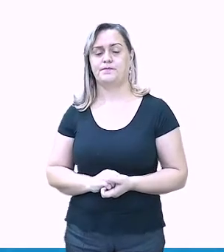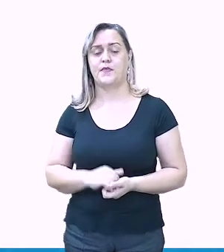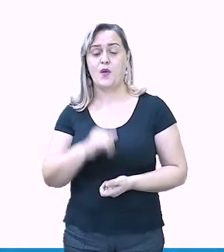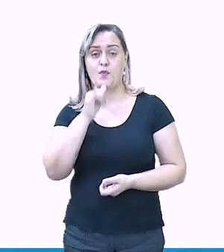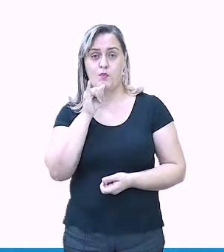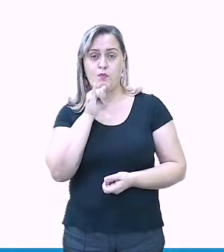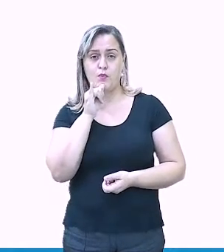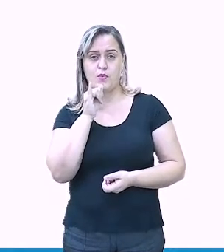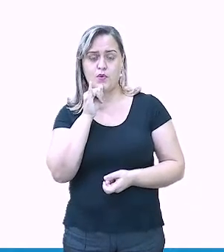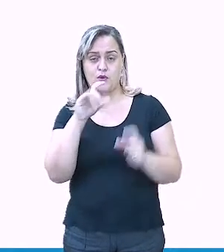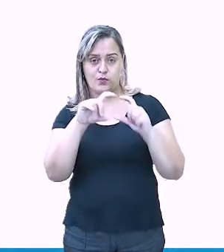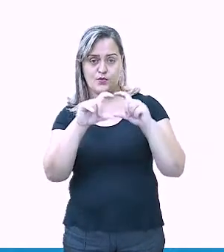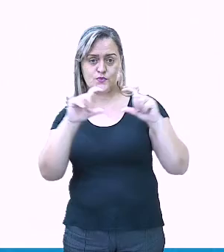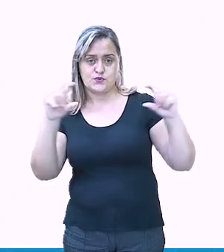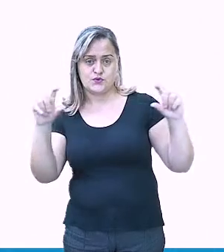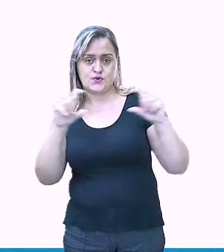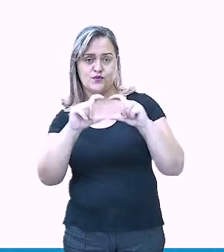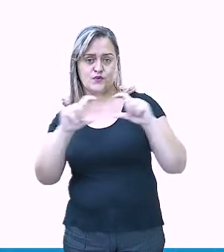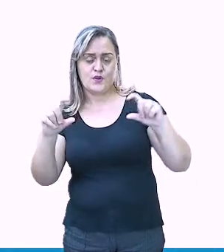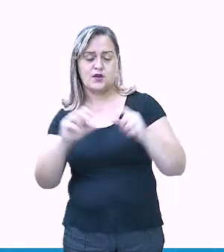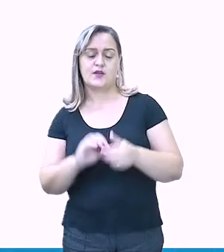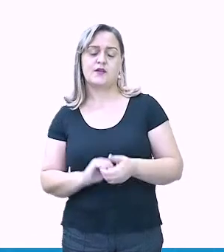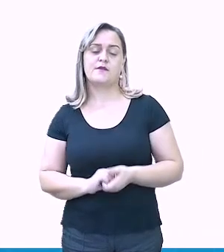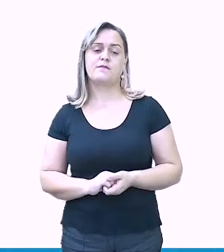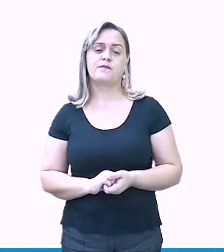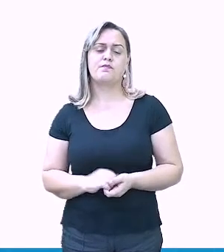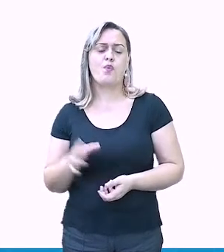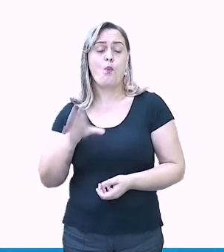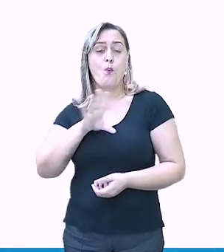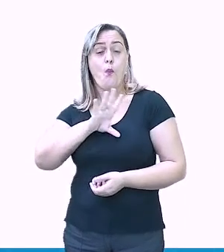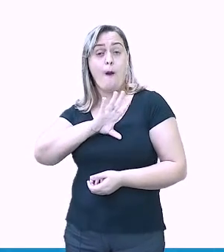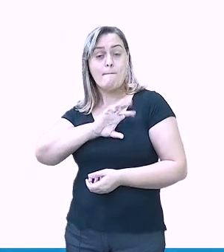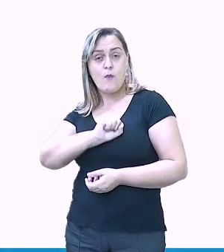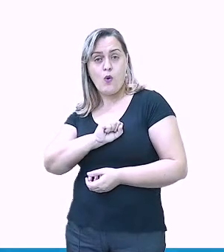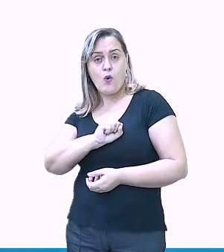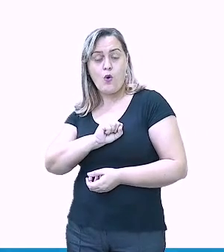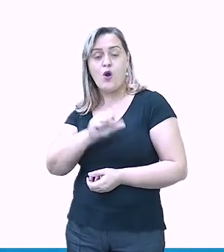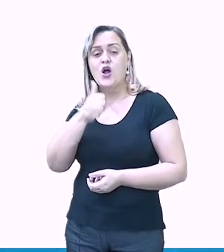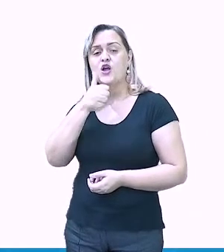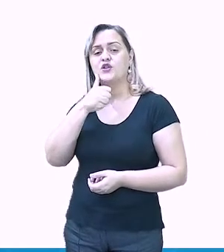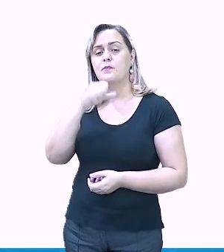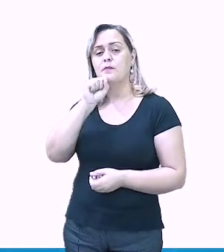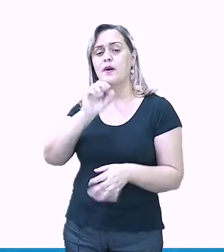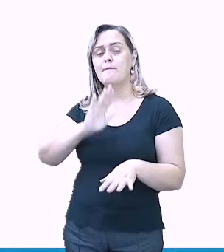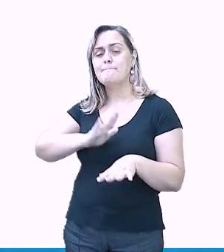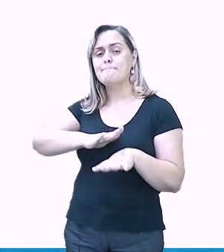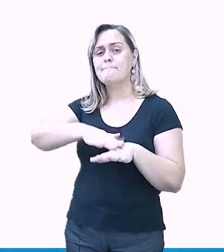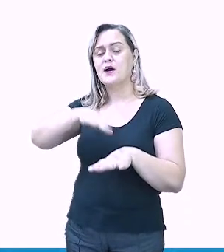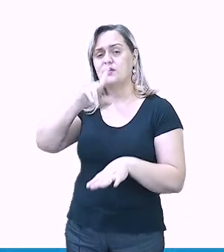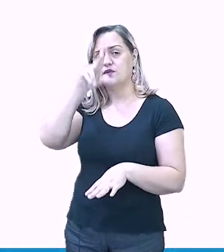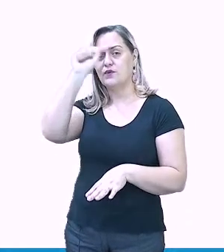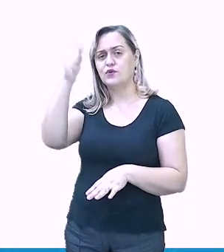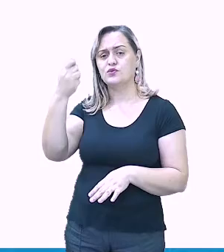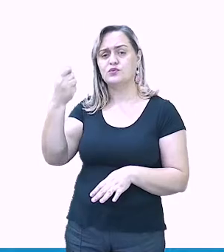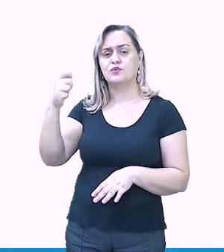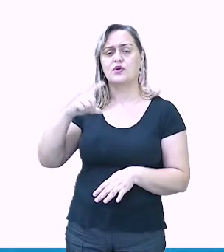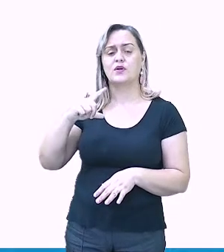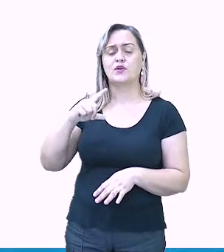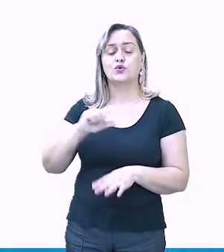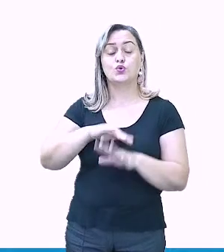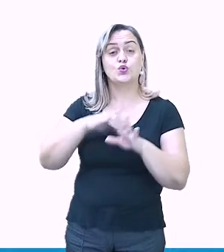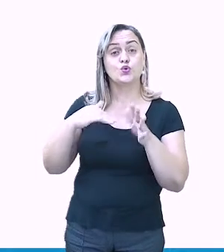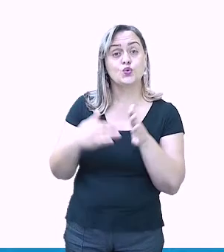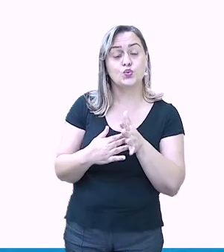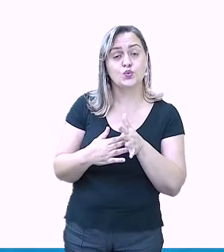né, que a gente está usando desde o início da aula. O amor de mãe é mais forte de todos. Então,